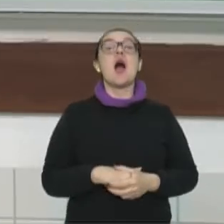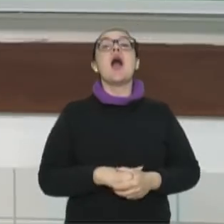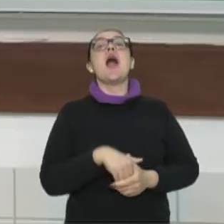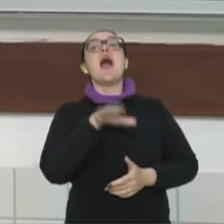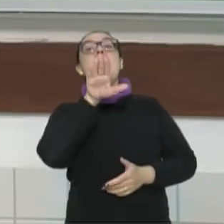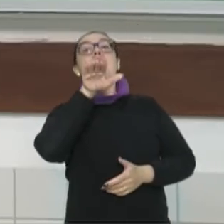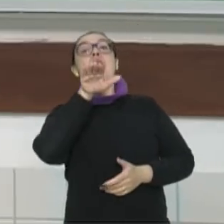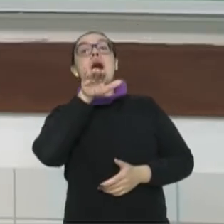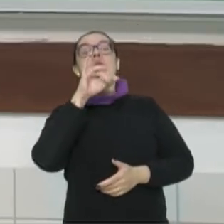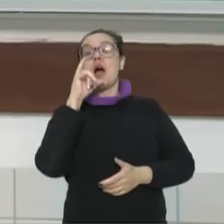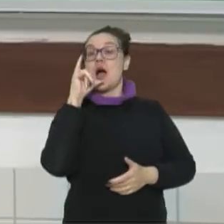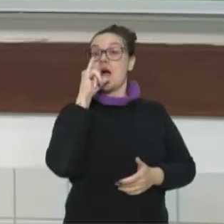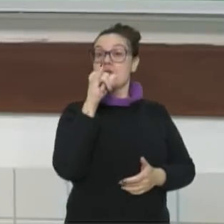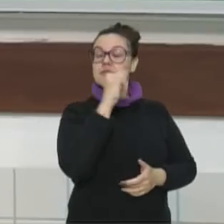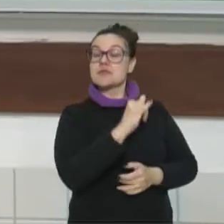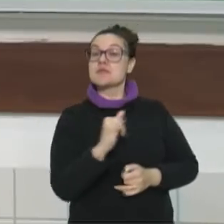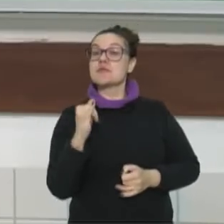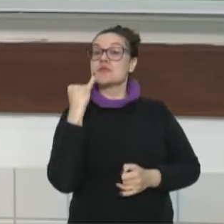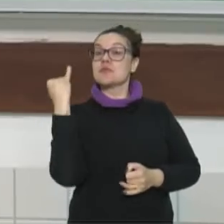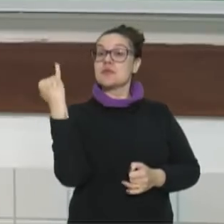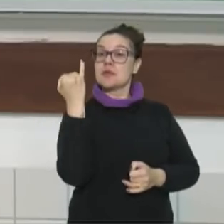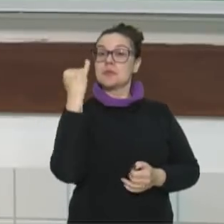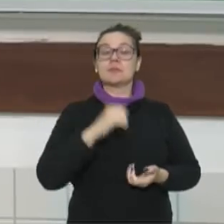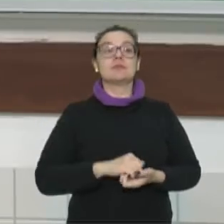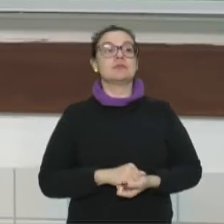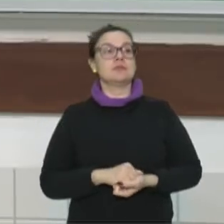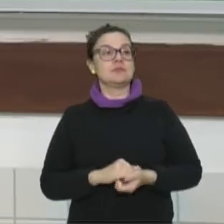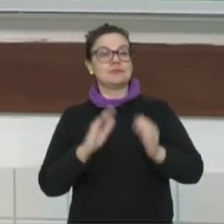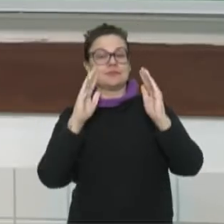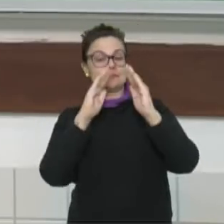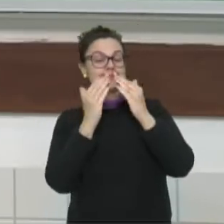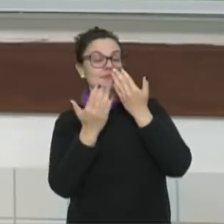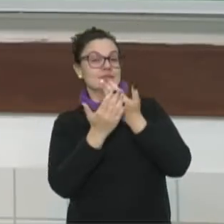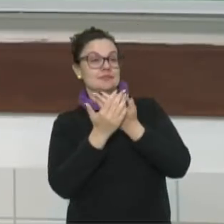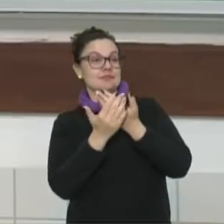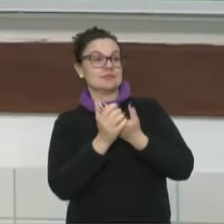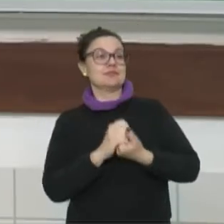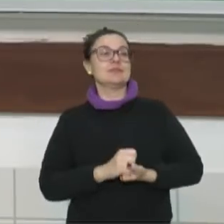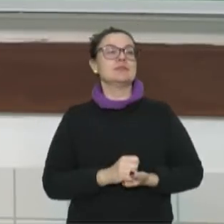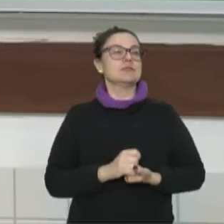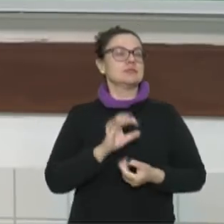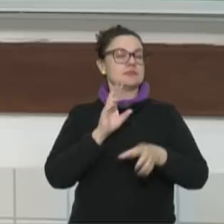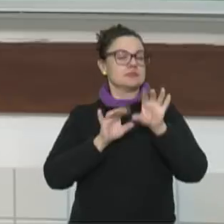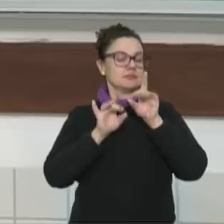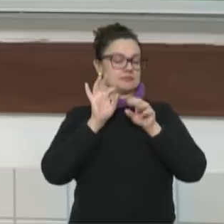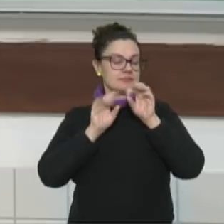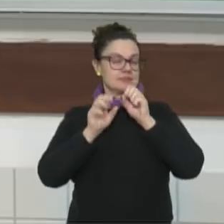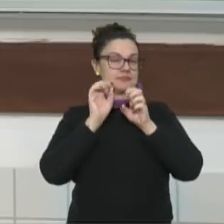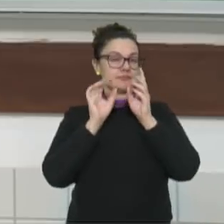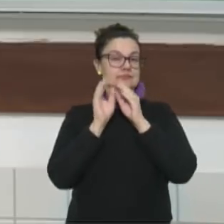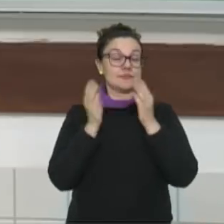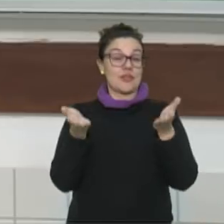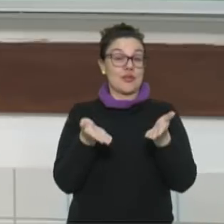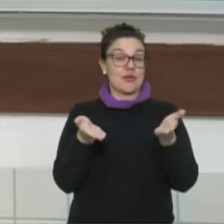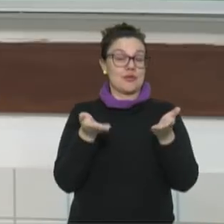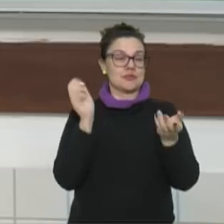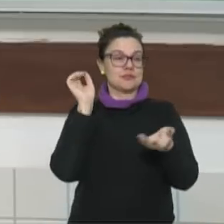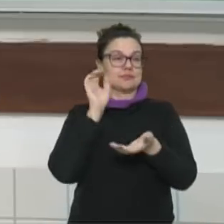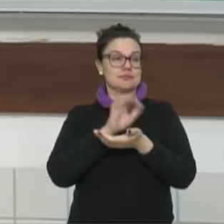E agora eu vou mandar um recadinho também para o colégio. Vamos ver qual vai ser o colégio de hoje.